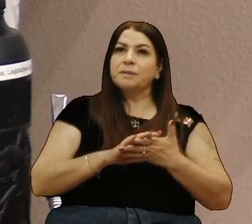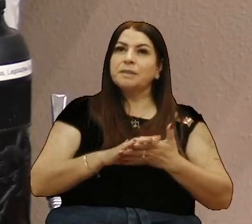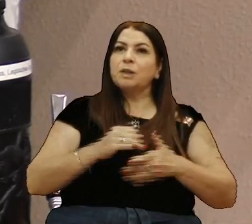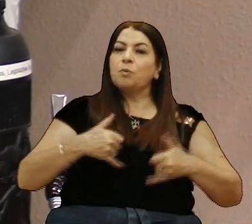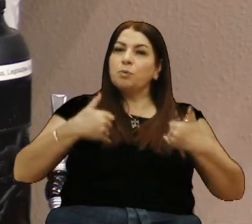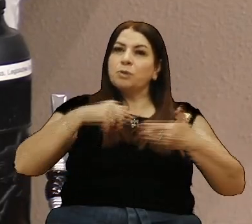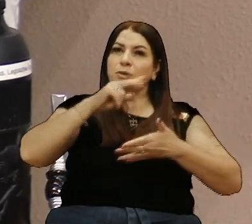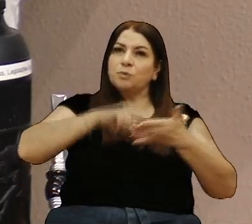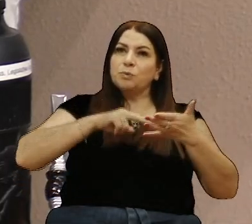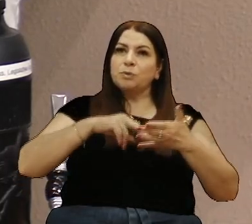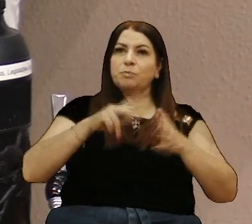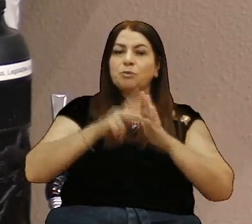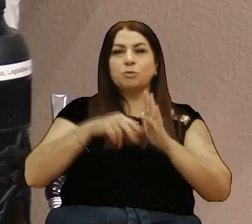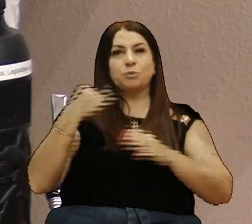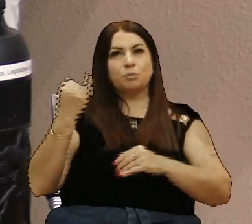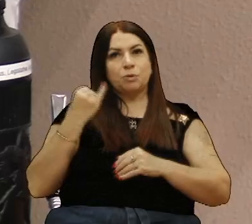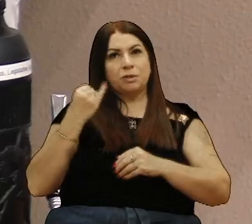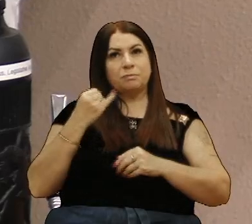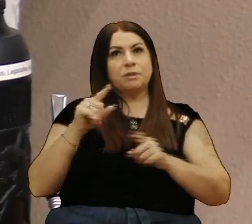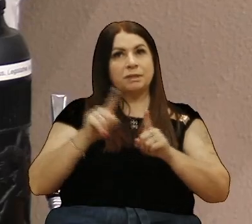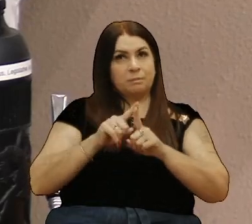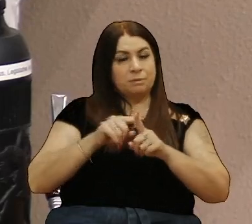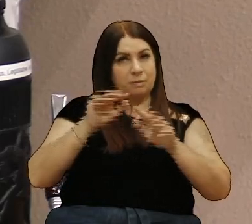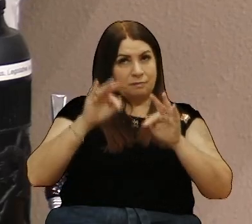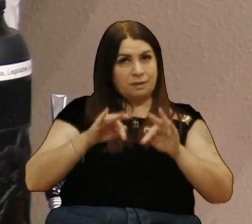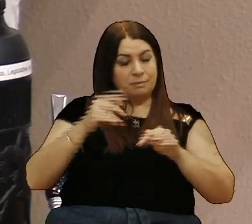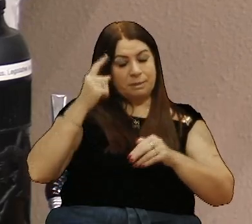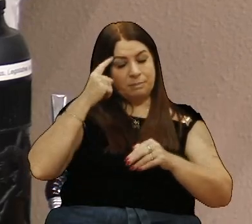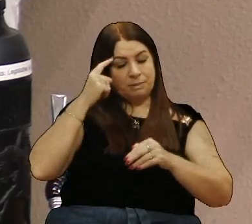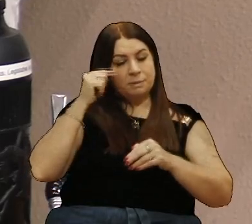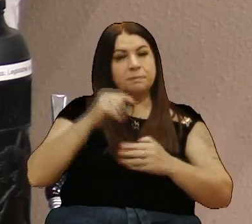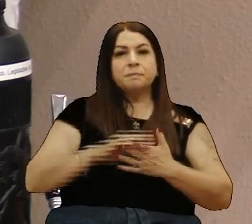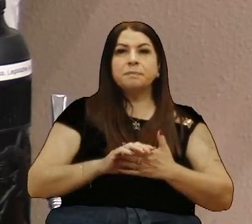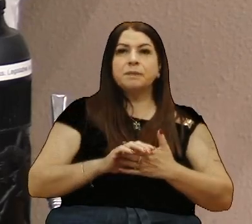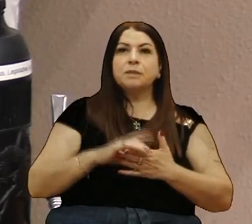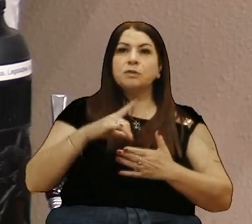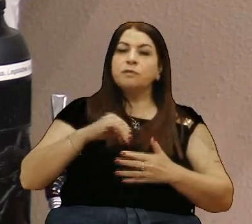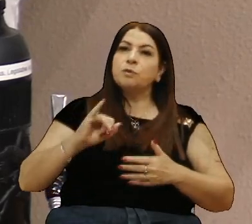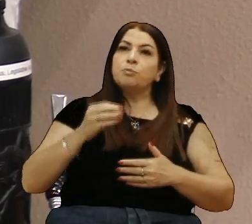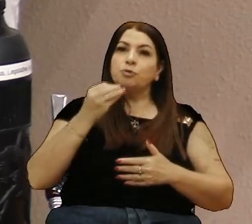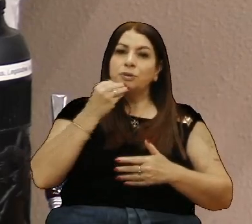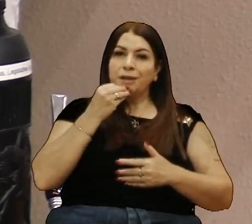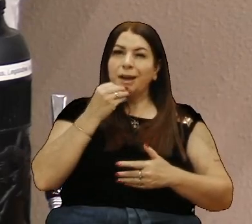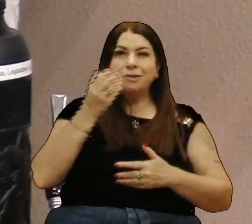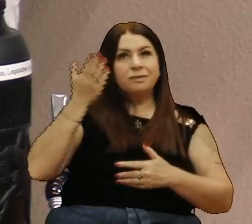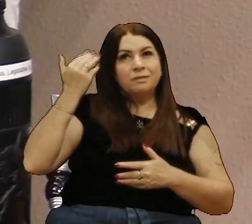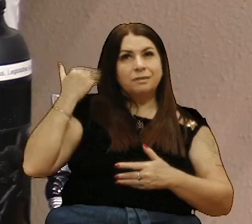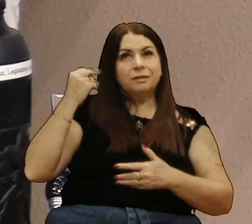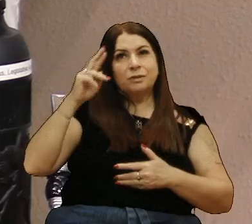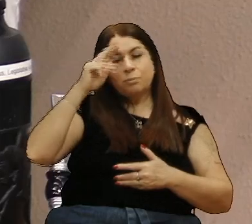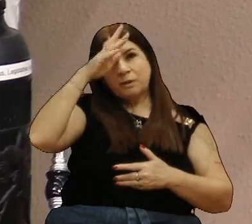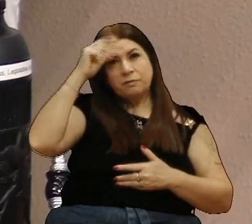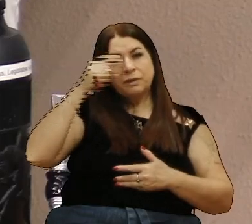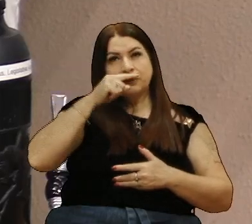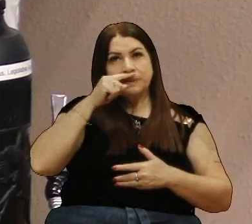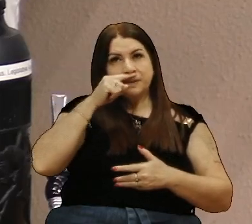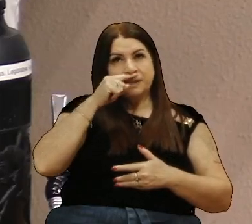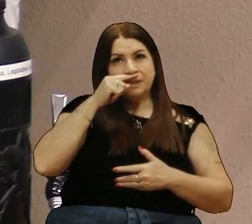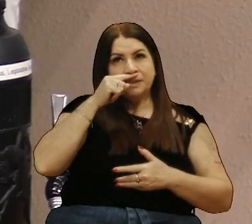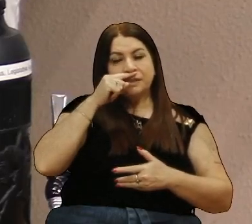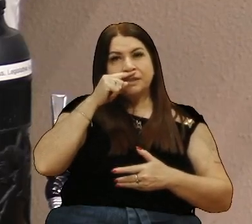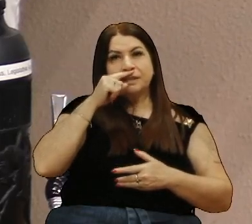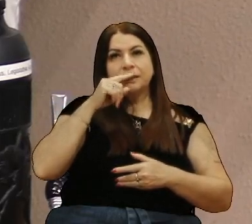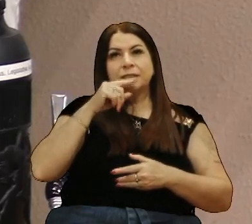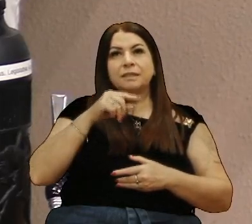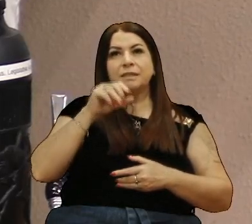deste projeto tão importante, que, inclusive, para finalizar o meu pensamento aqui, tive a oportunidade, à época o prefeito era o Sartori, de compor